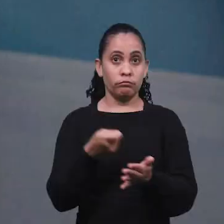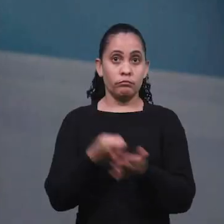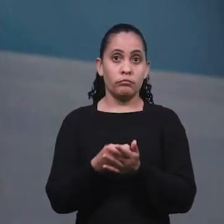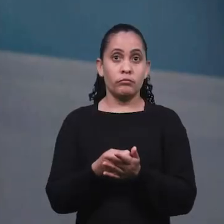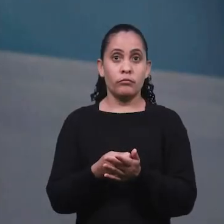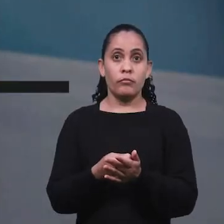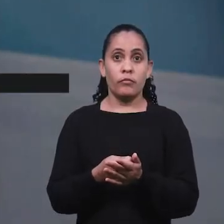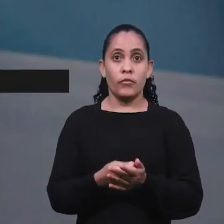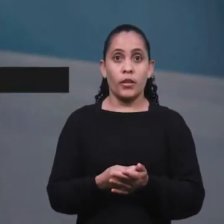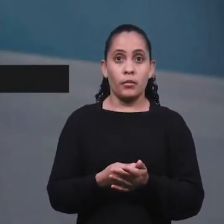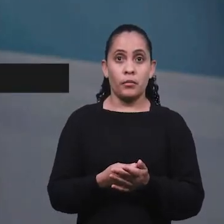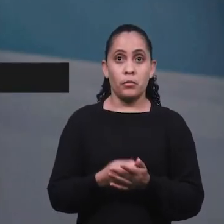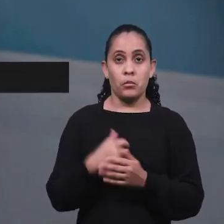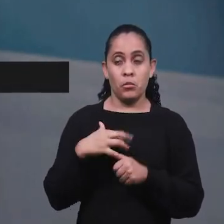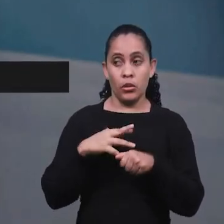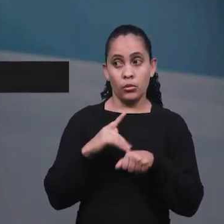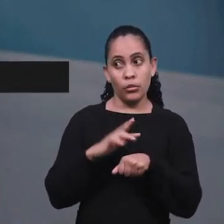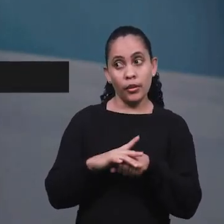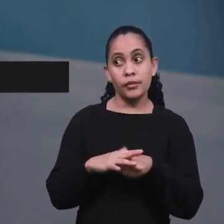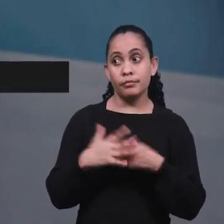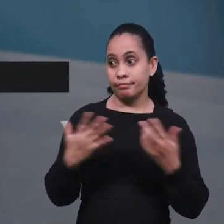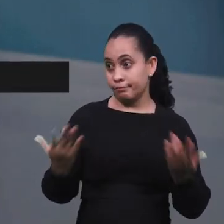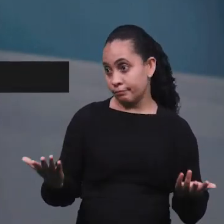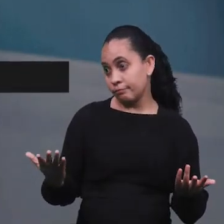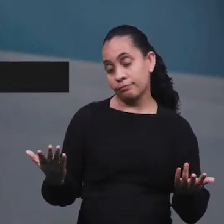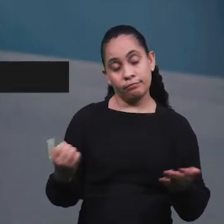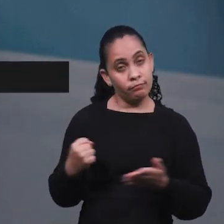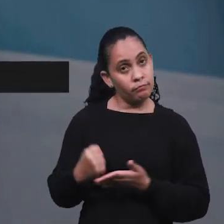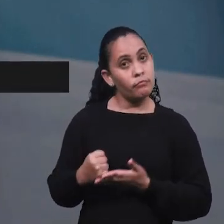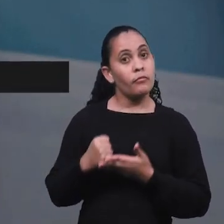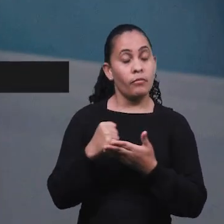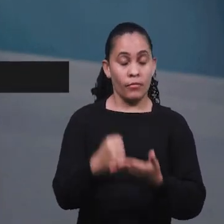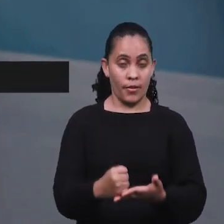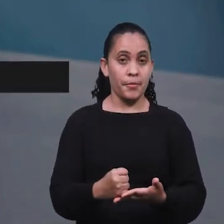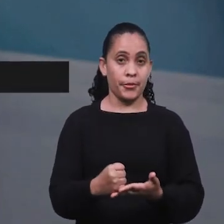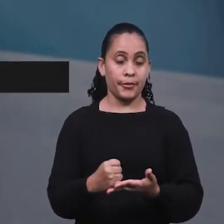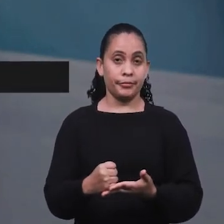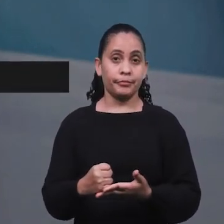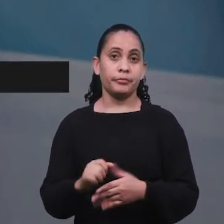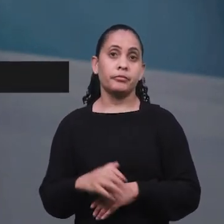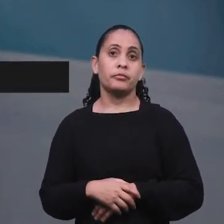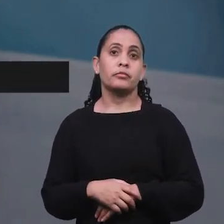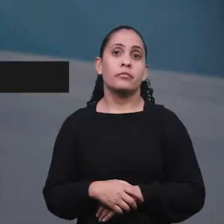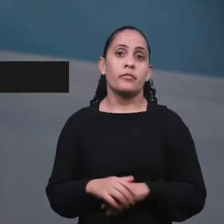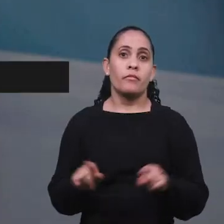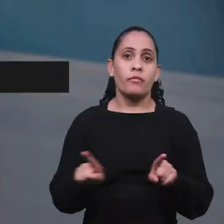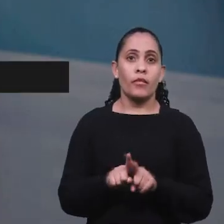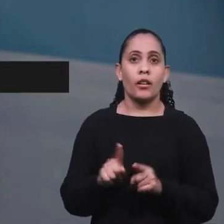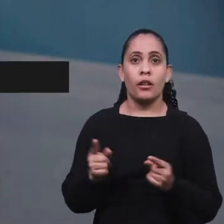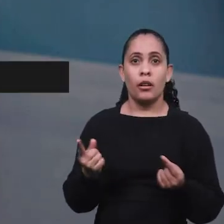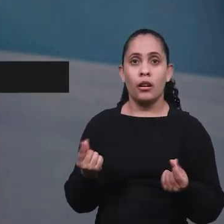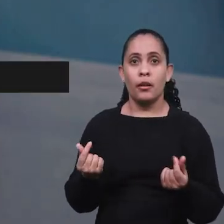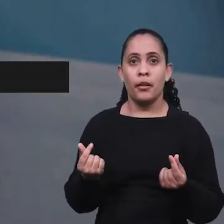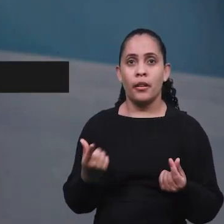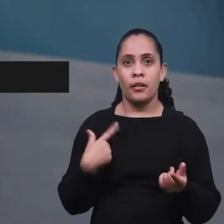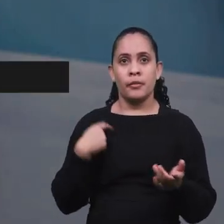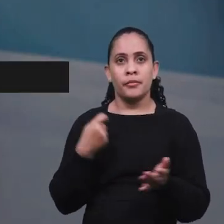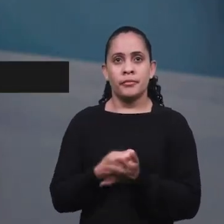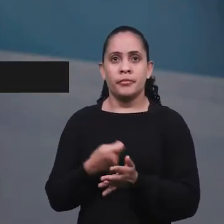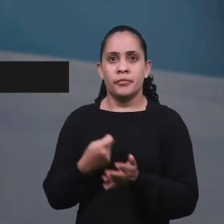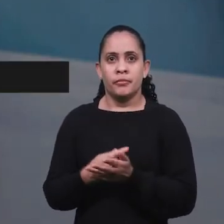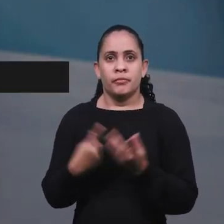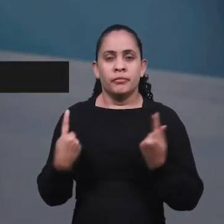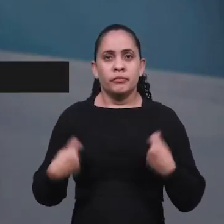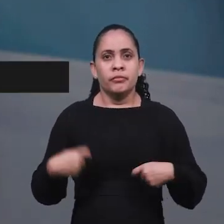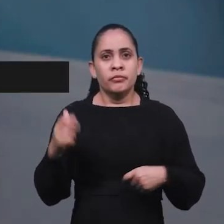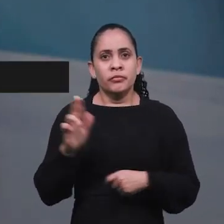cada minuto na luta contra uma doença faz sentido você ter esse suporte. E esse dinheiro não é